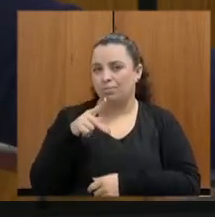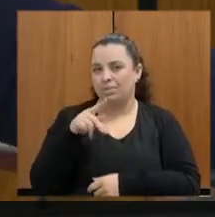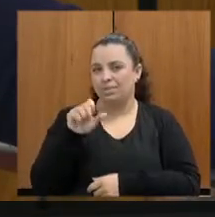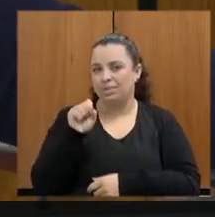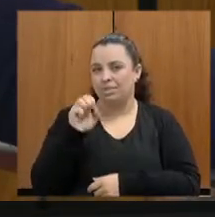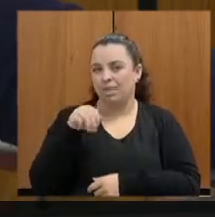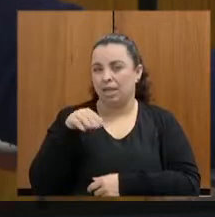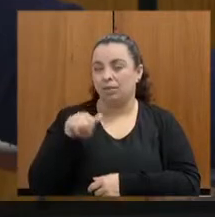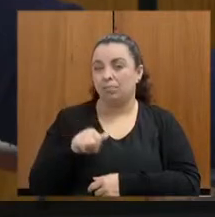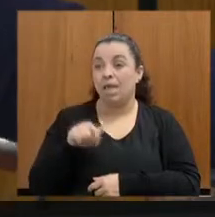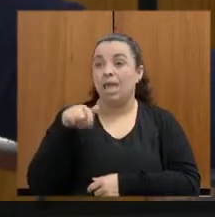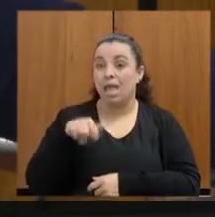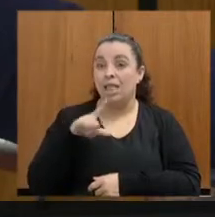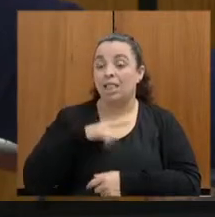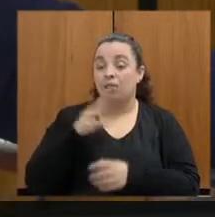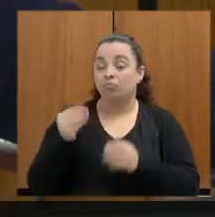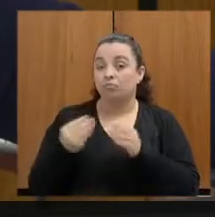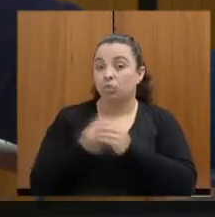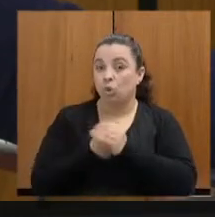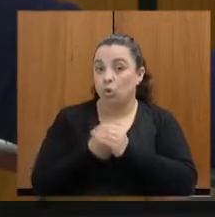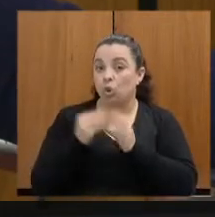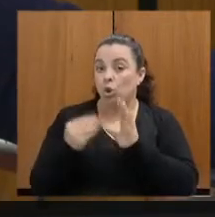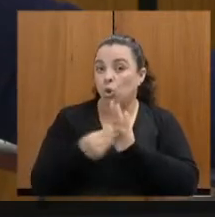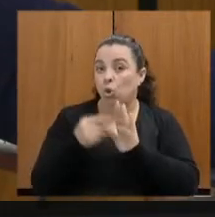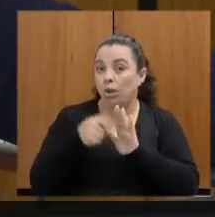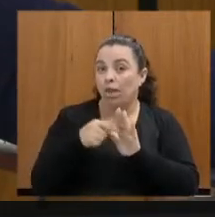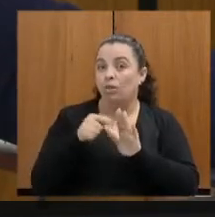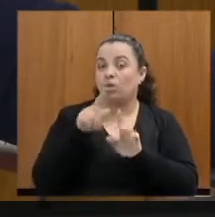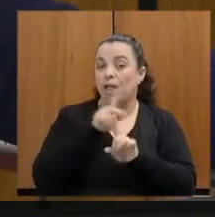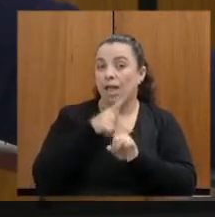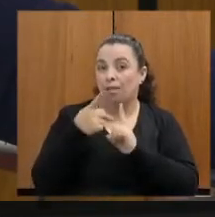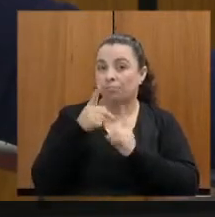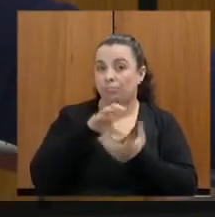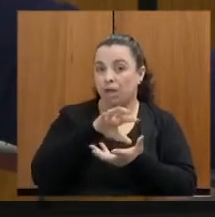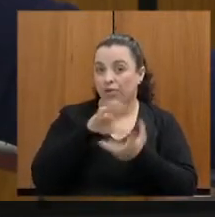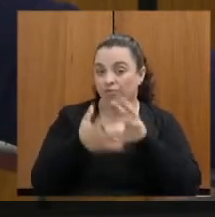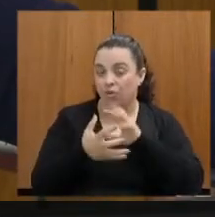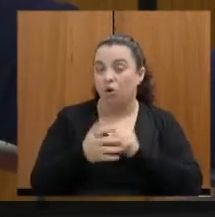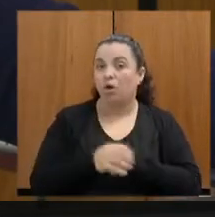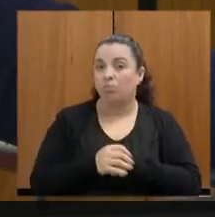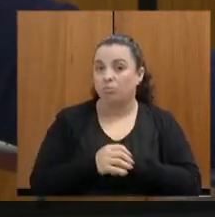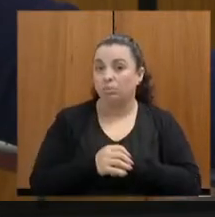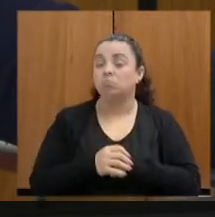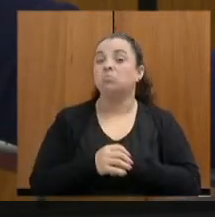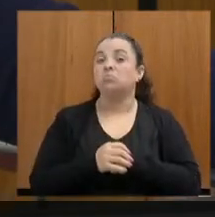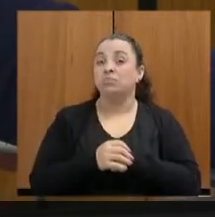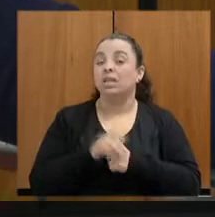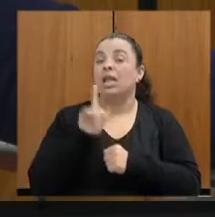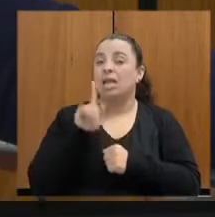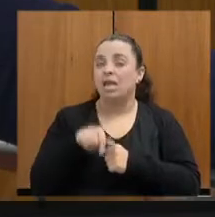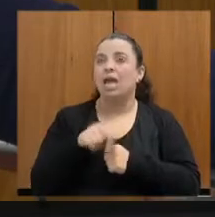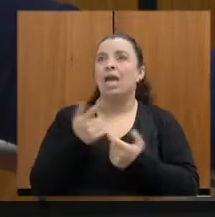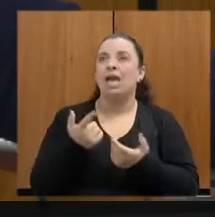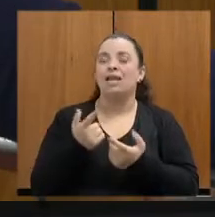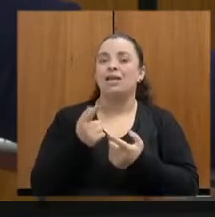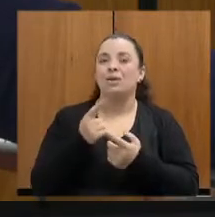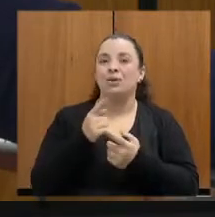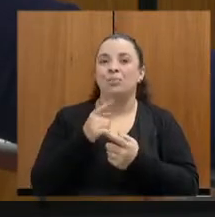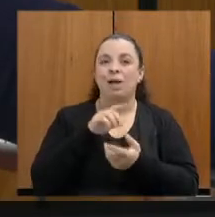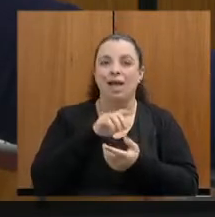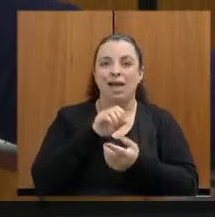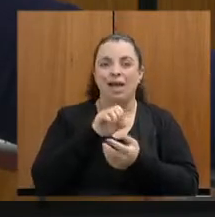reforma da Previdência encaminhada pelo governo essa casa que era uma reforma da Previdência sindical trabalhista